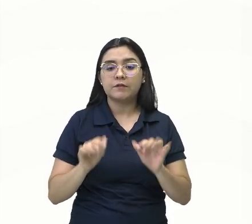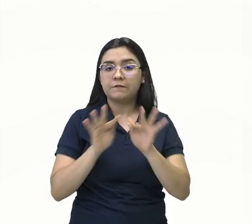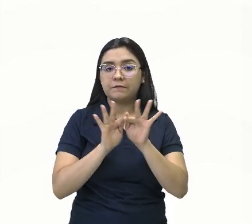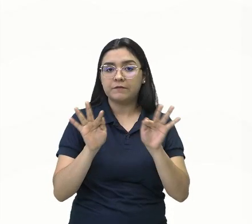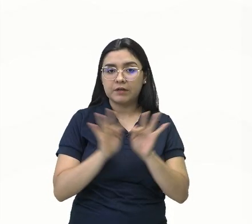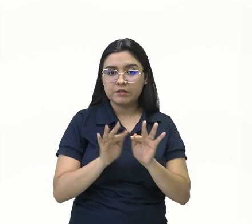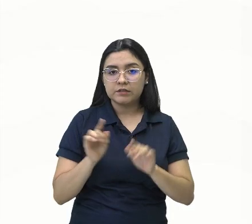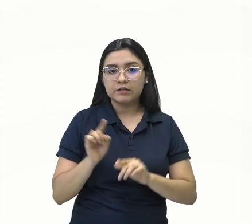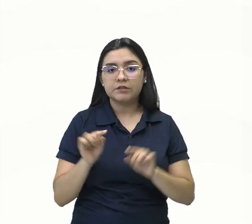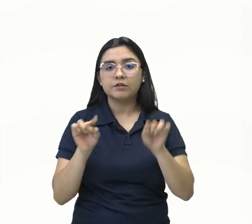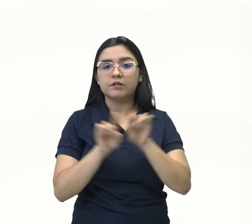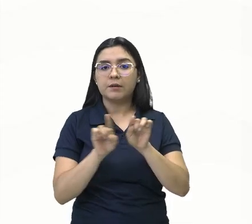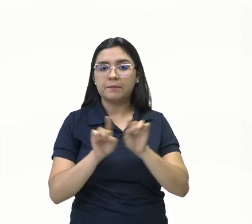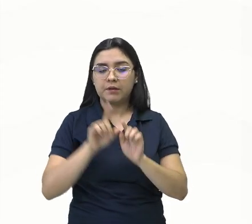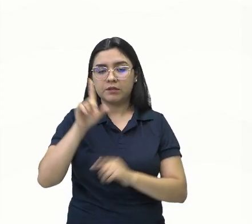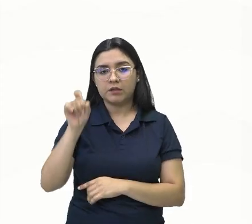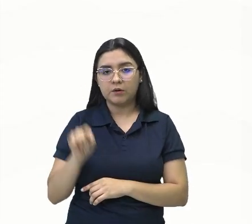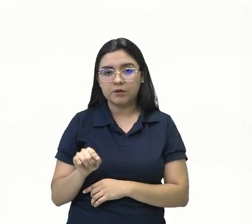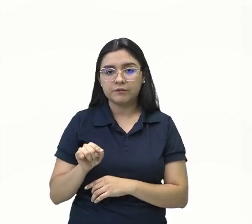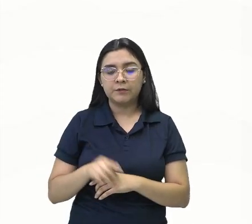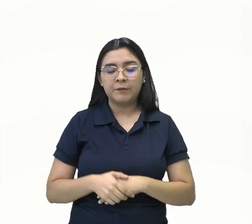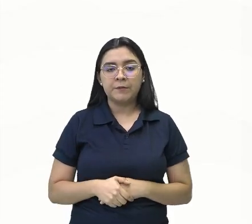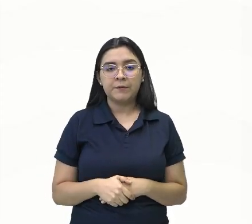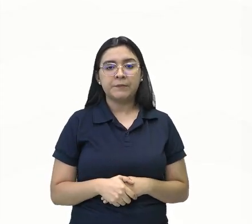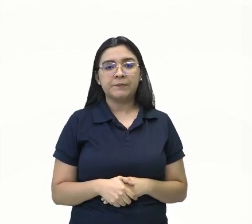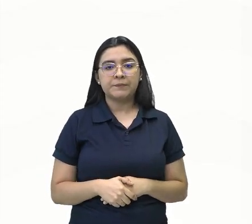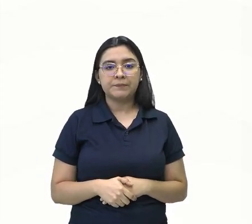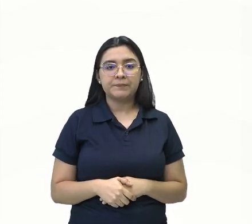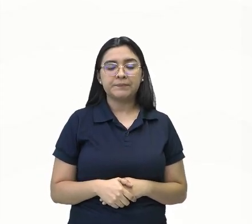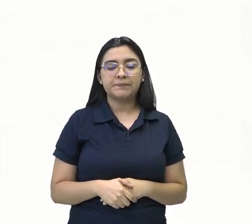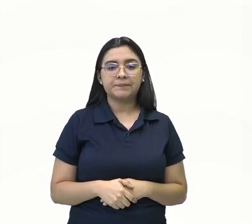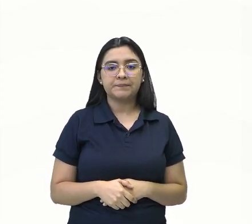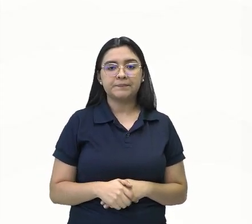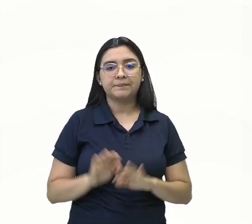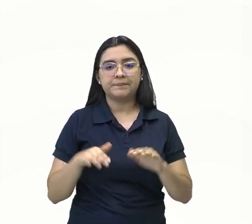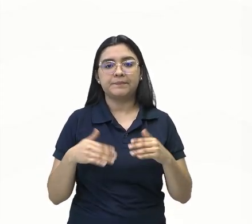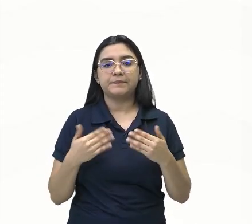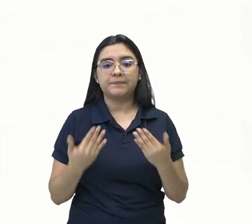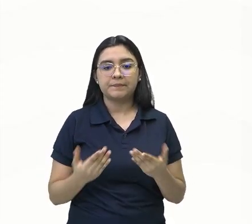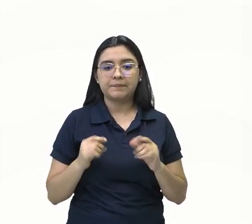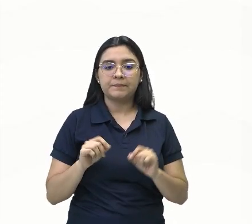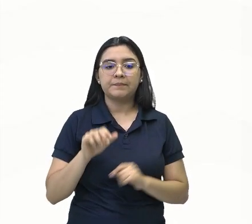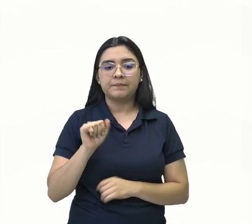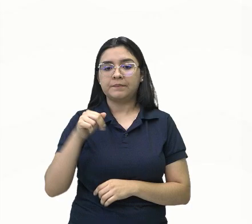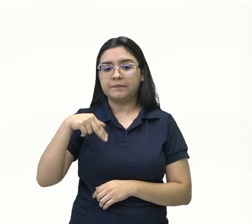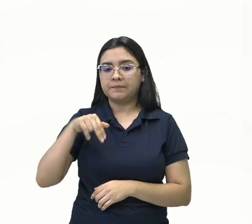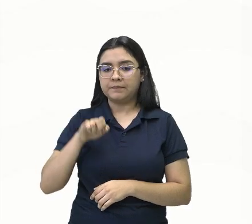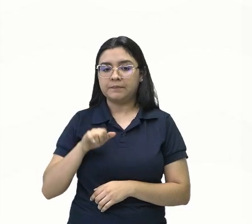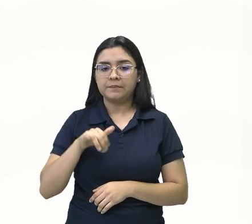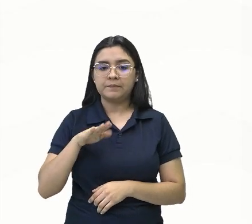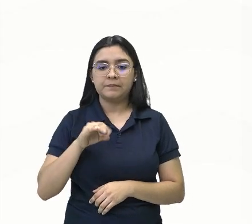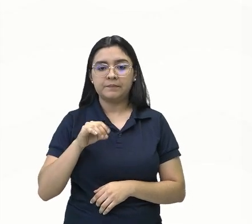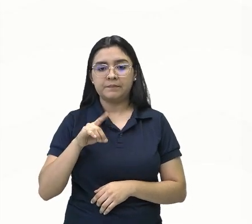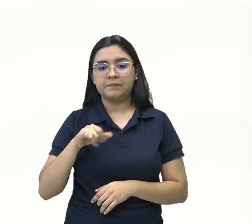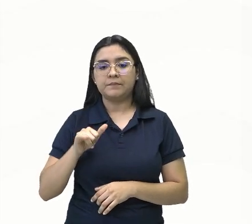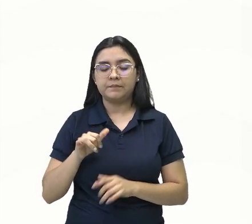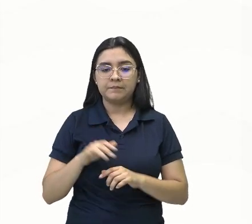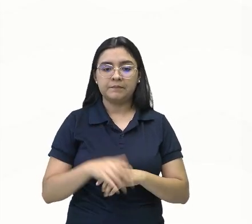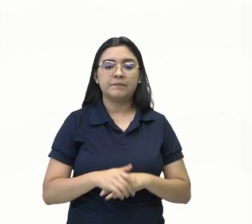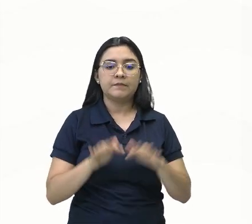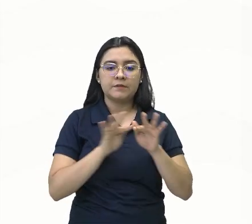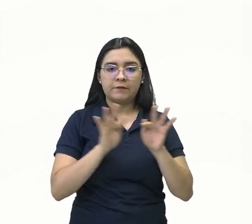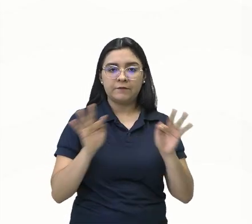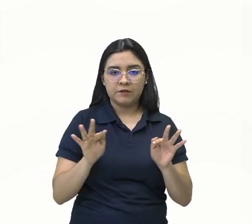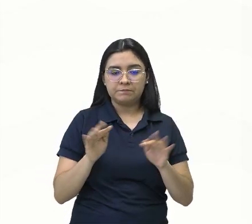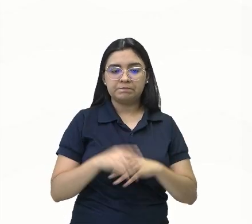frases negativas e interrogativas, tá bom? Então, anybody em frases negativas e